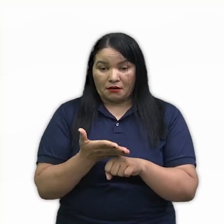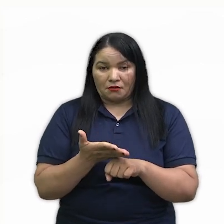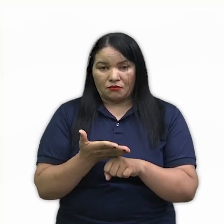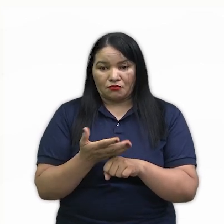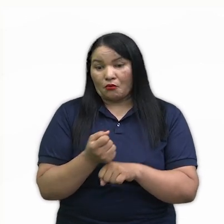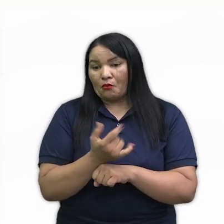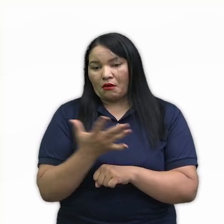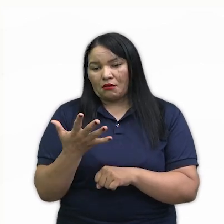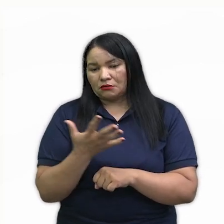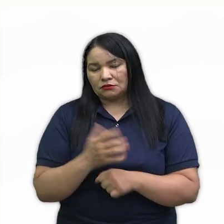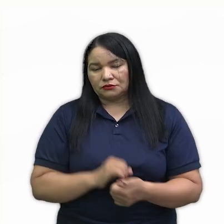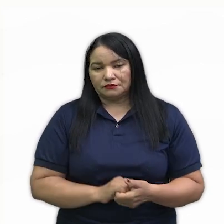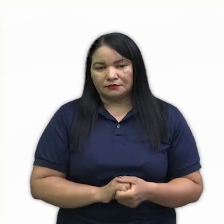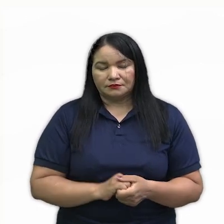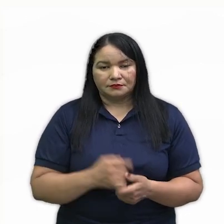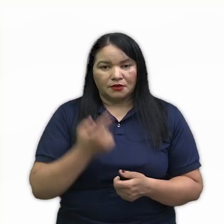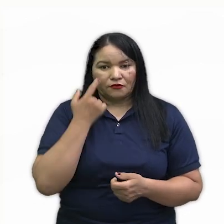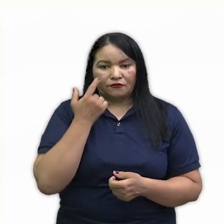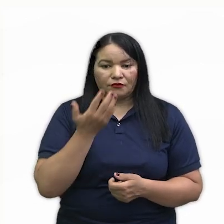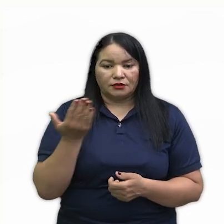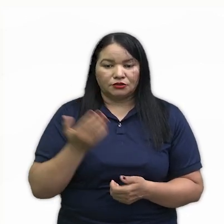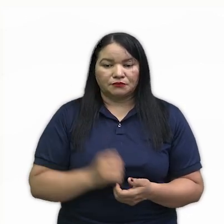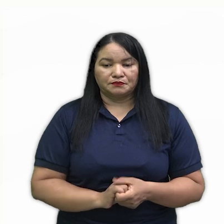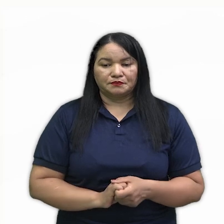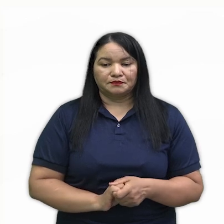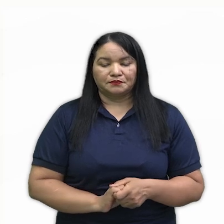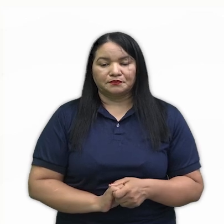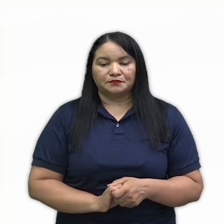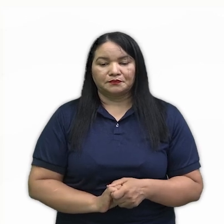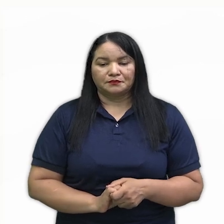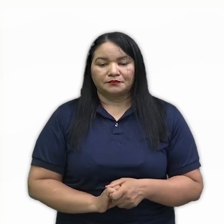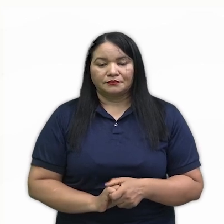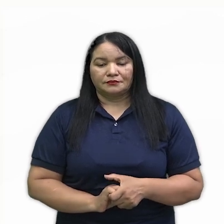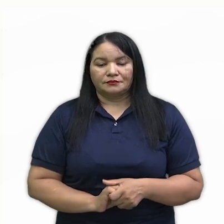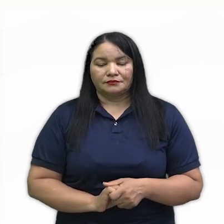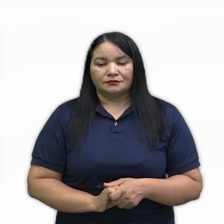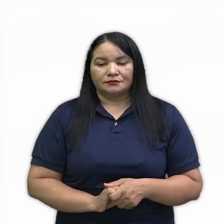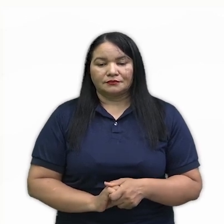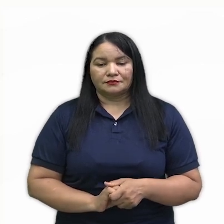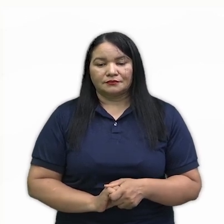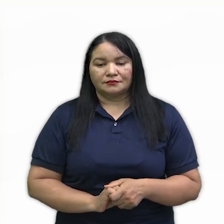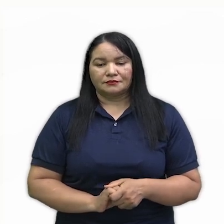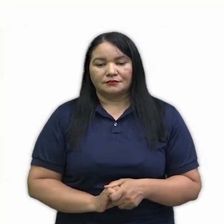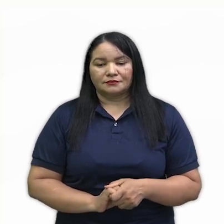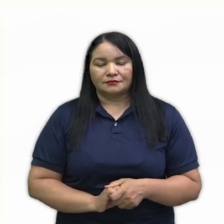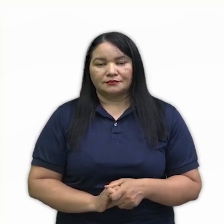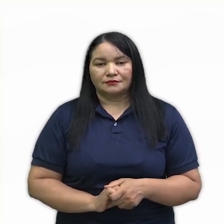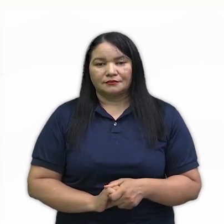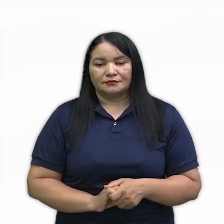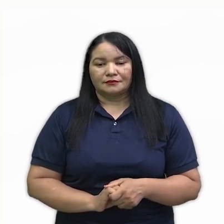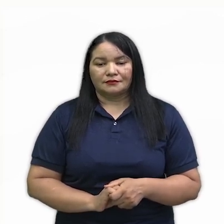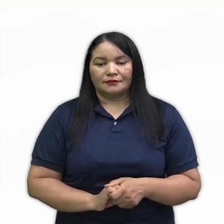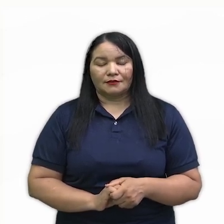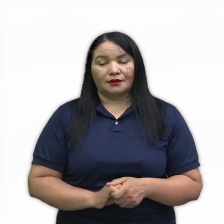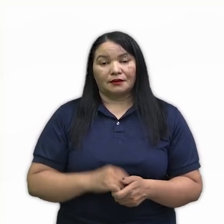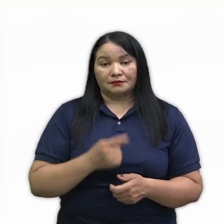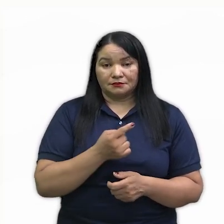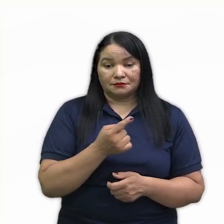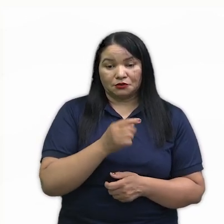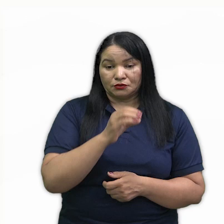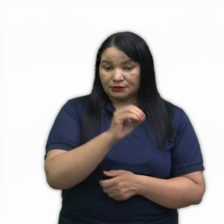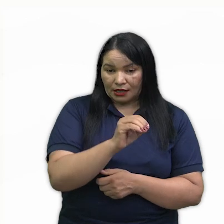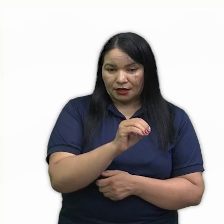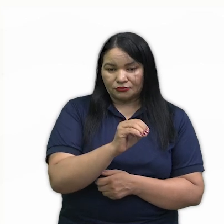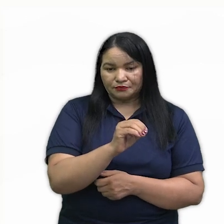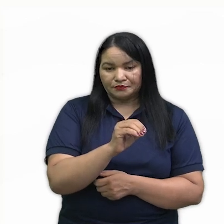então, ok? Vamos começar com os triângulos brancos. Eu tenho aqui eu não tenho nenhum, então eu vou chamar de 0. Aqui eu tenho